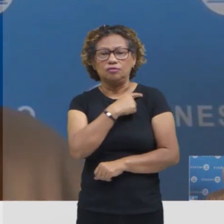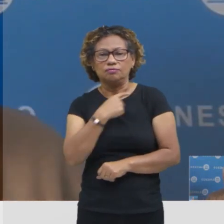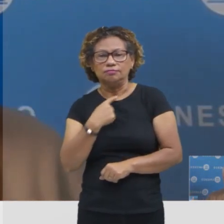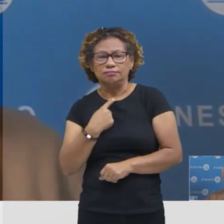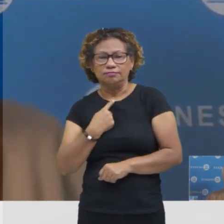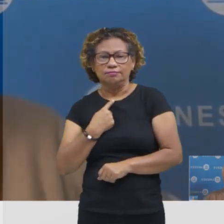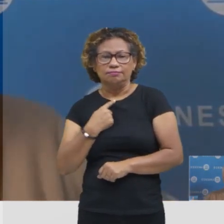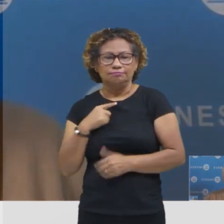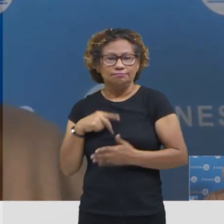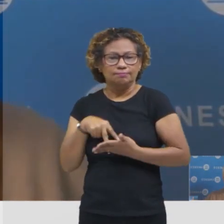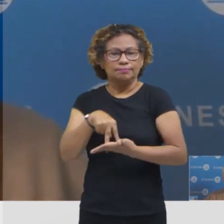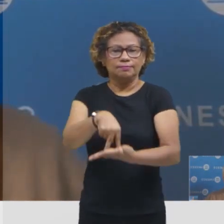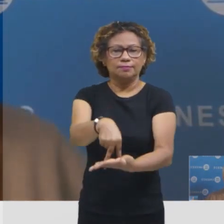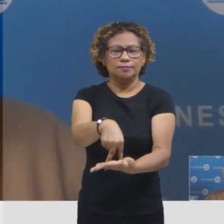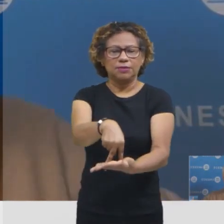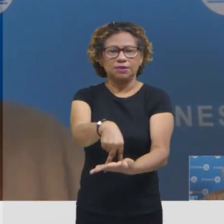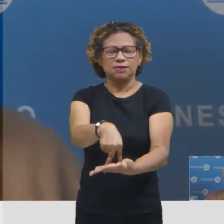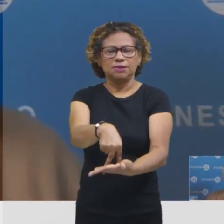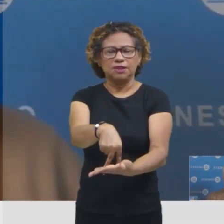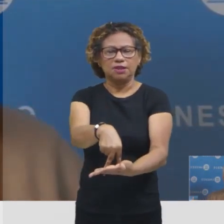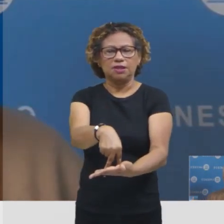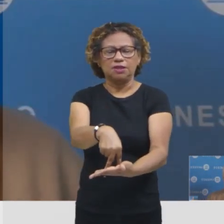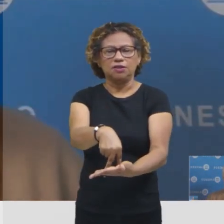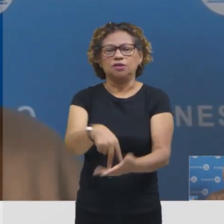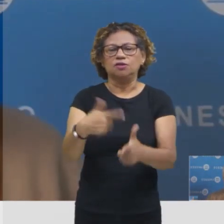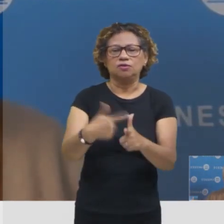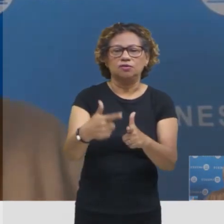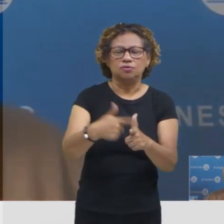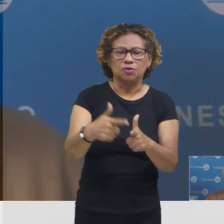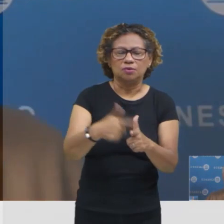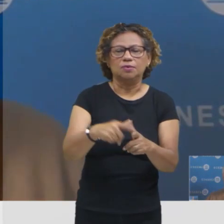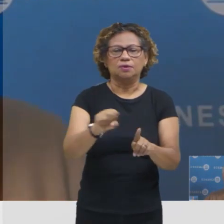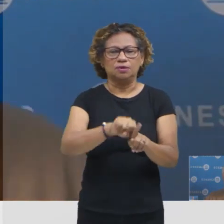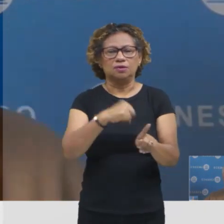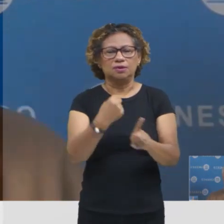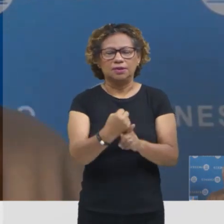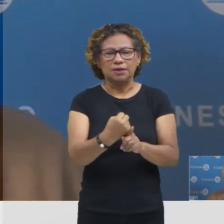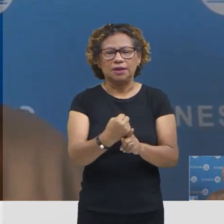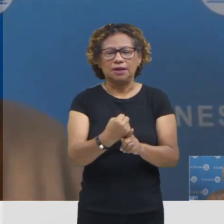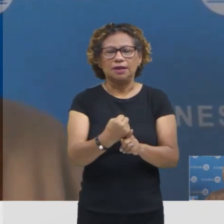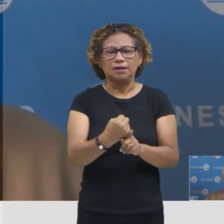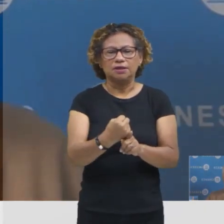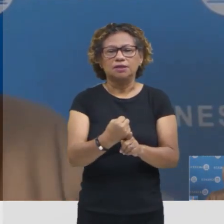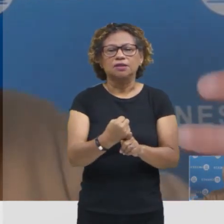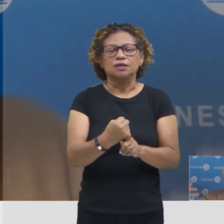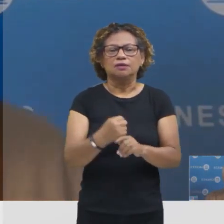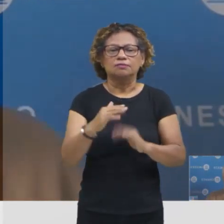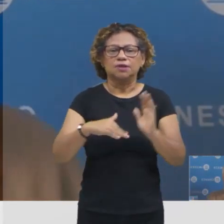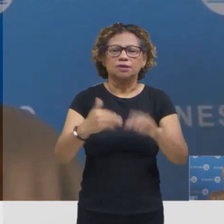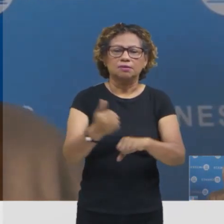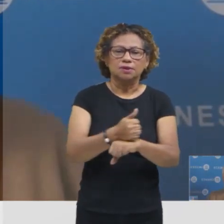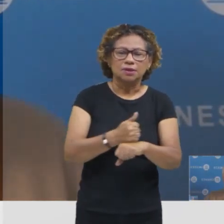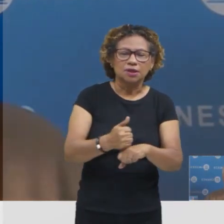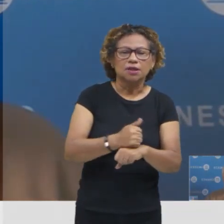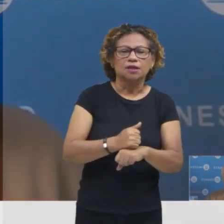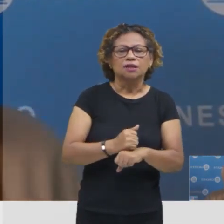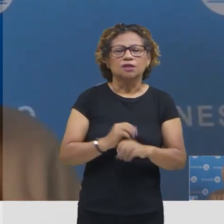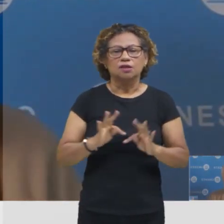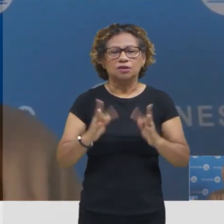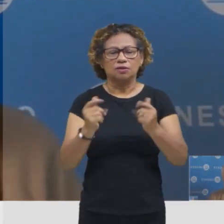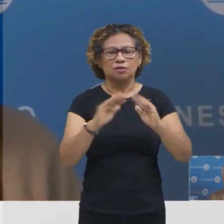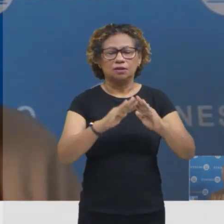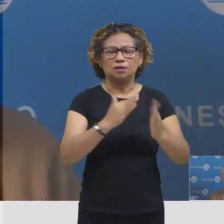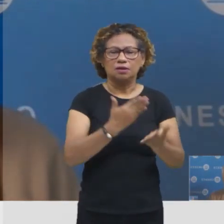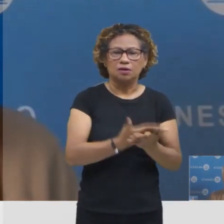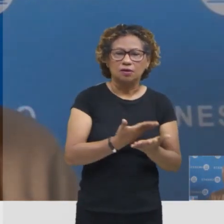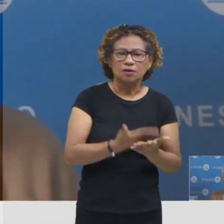corpo inteiro no momento dramático das nossas sociedades. Os professores são, a escola pública é um pilar